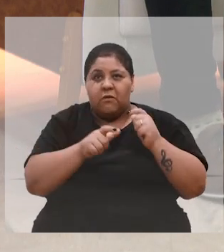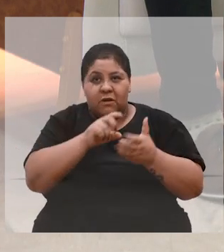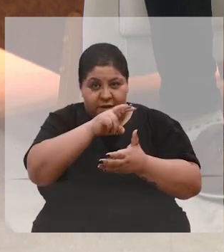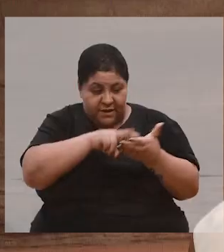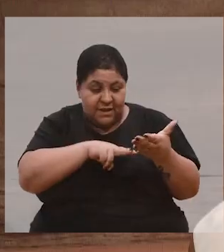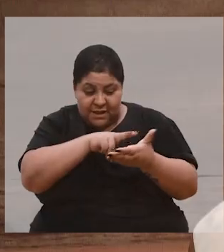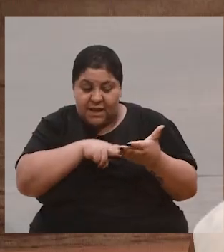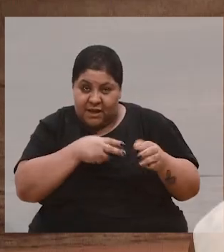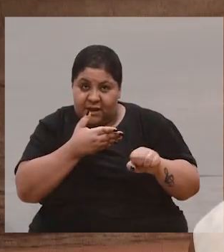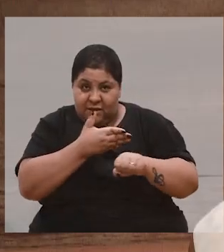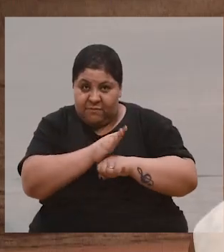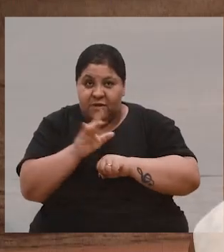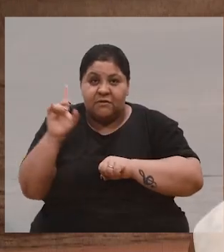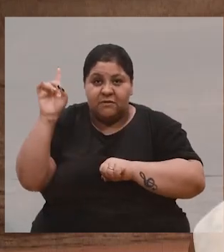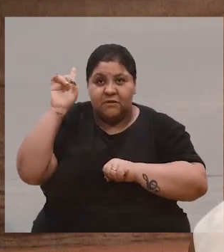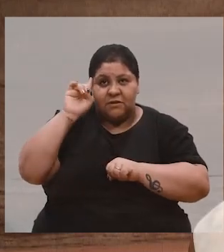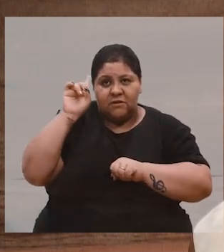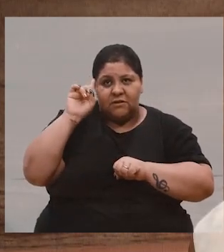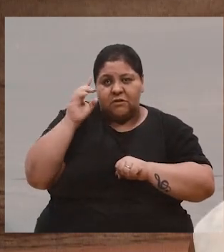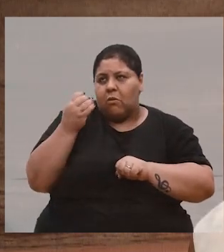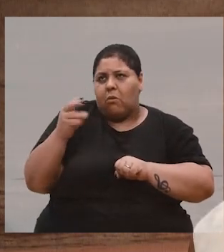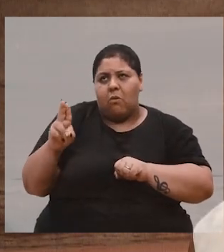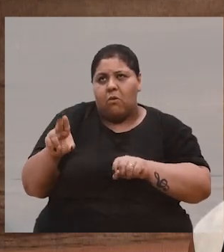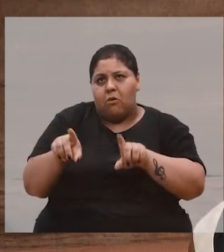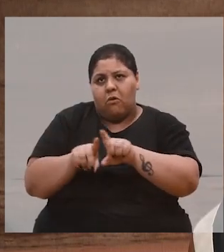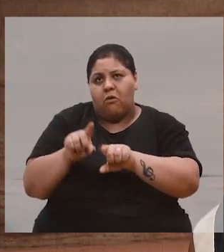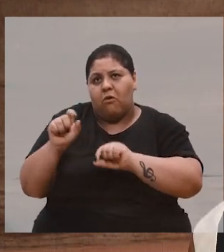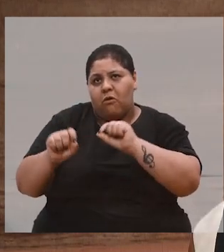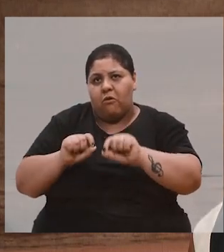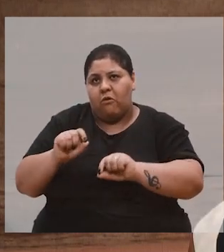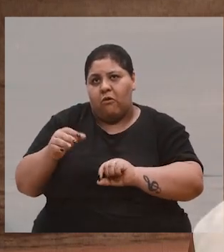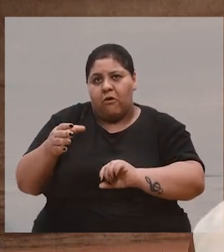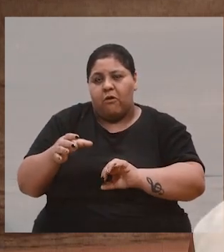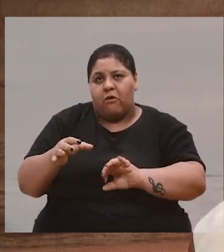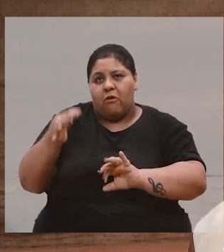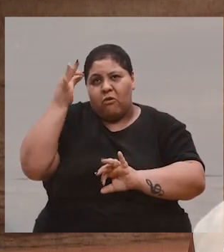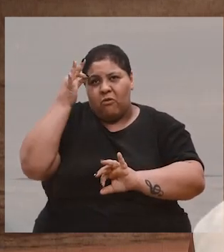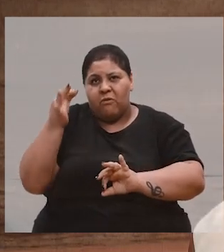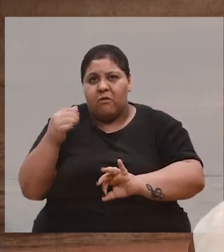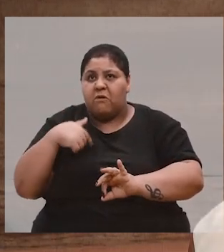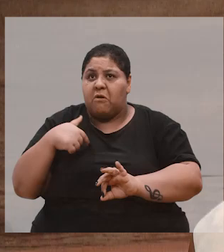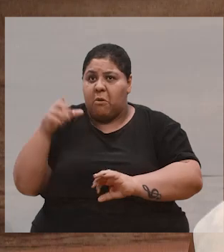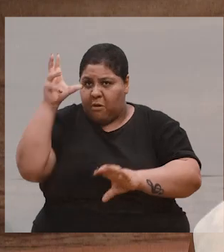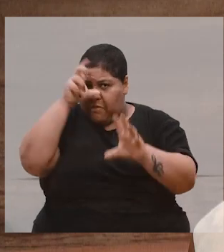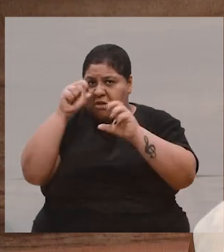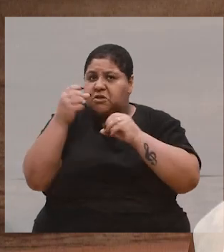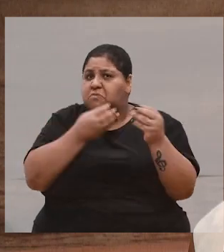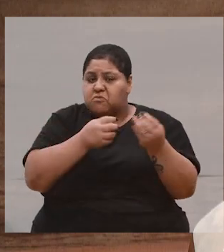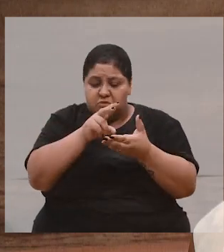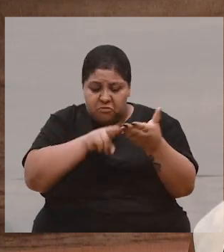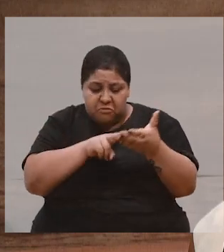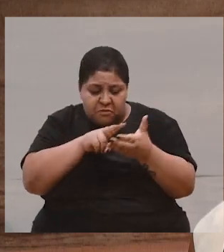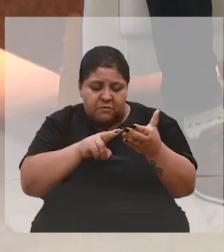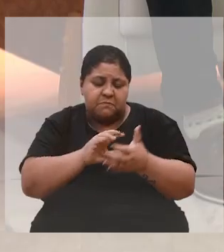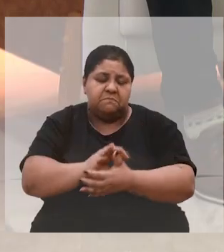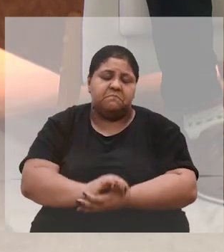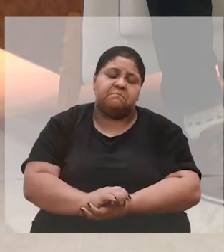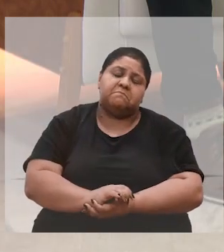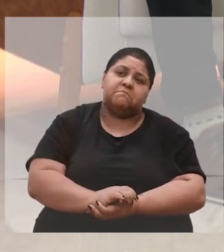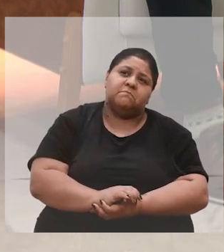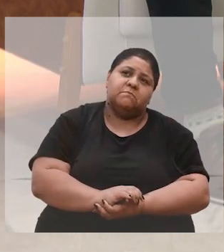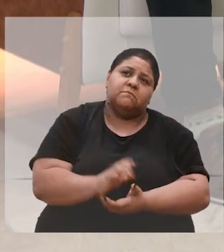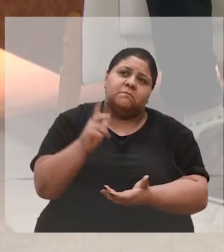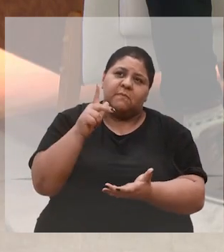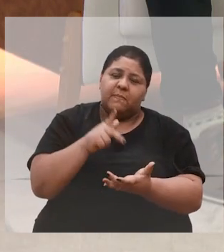que participam desse tipo de rotina como a tua e até de quem queira compreender melhor. Eu confesso que aprendi bastante lendo aqui. Na